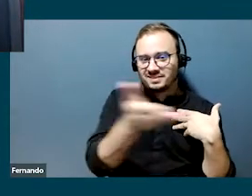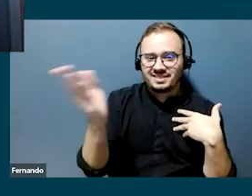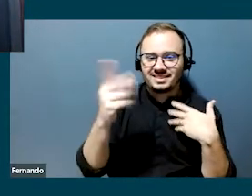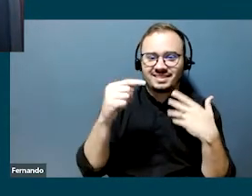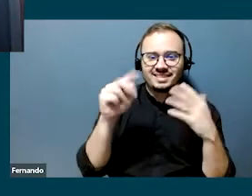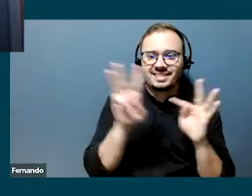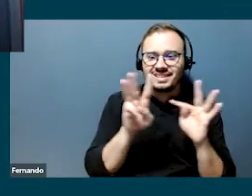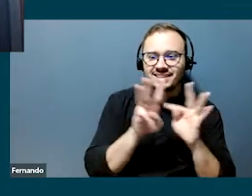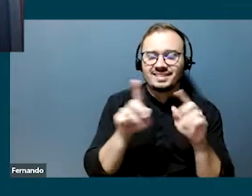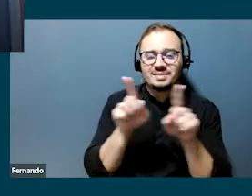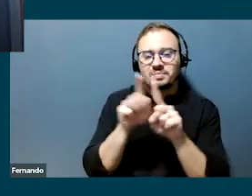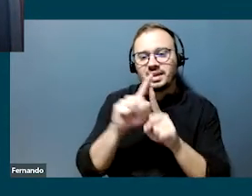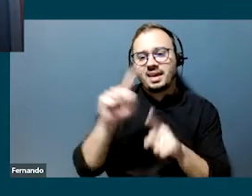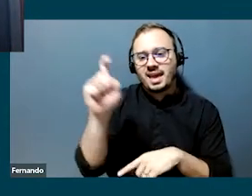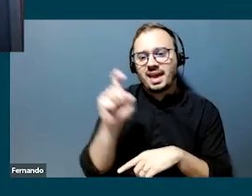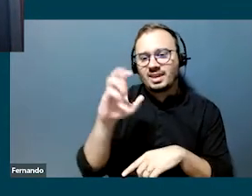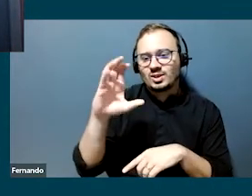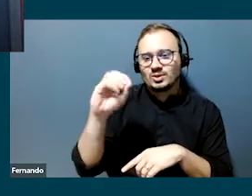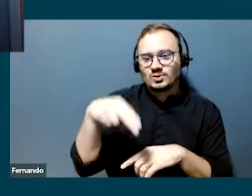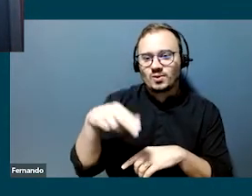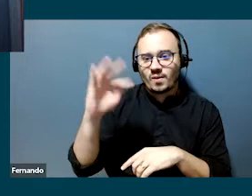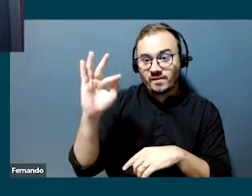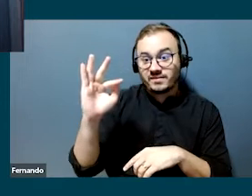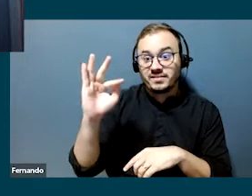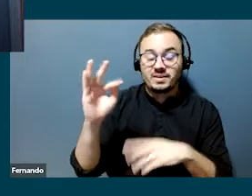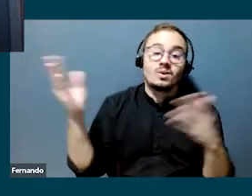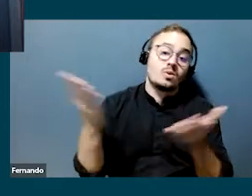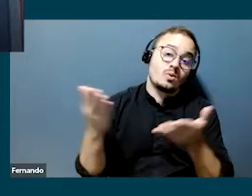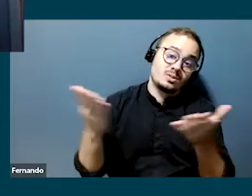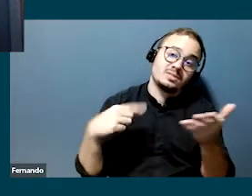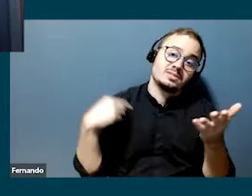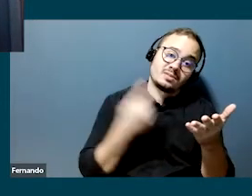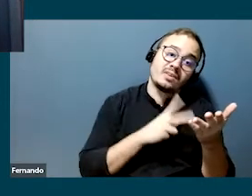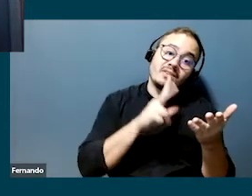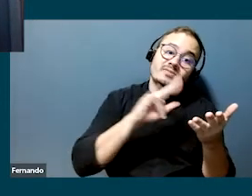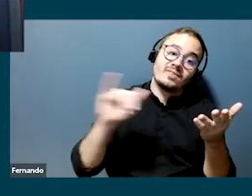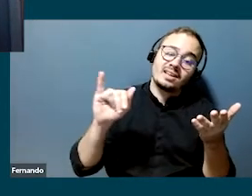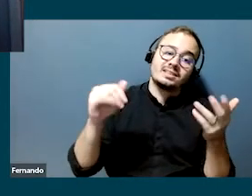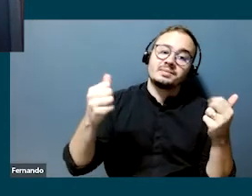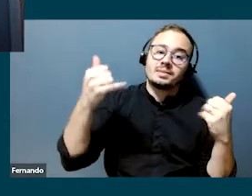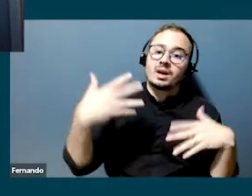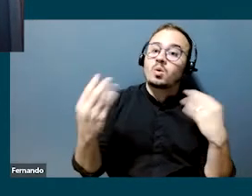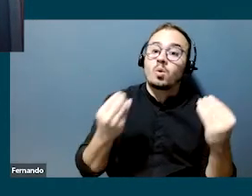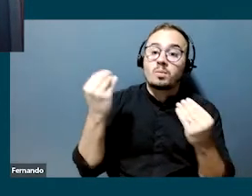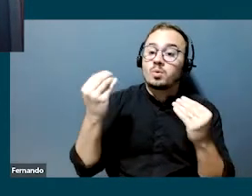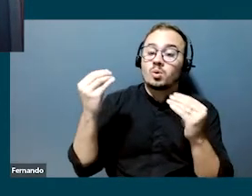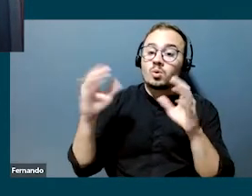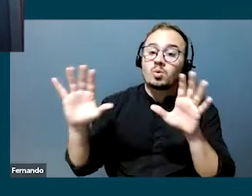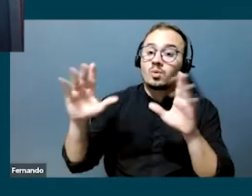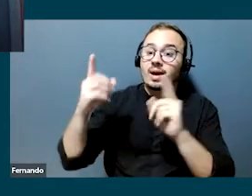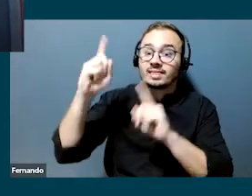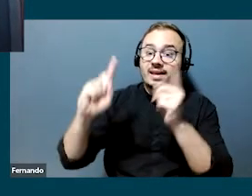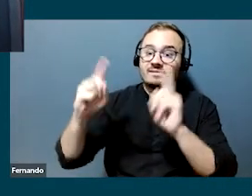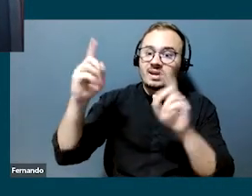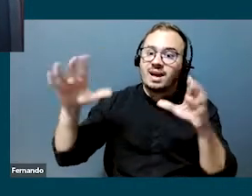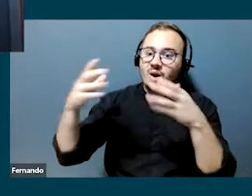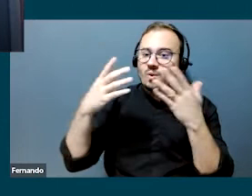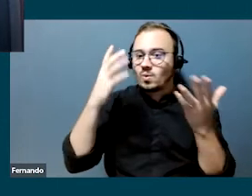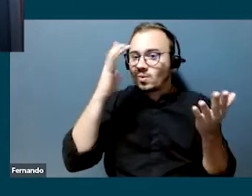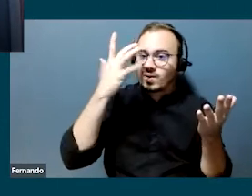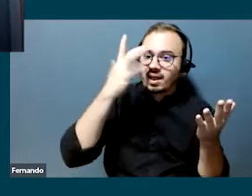que é esse público da TW e também da XConf. E hoje a gente vai falar sobre como o carnaval ele